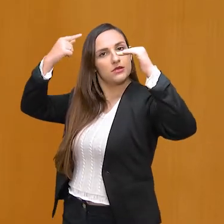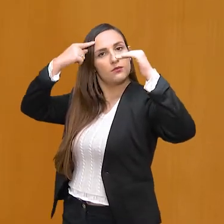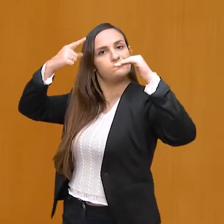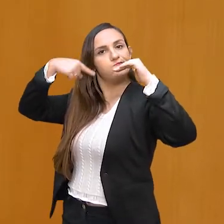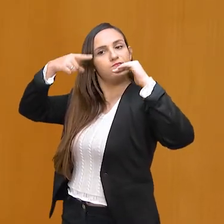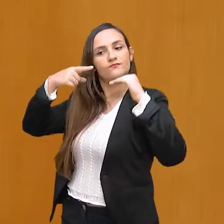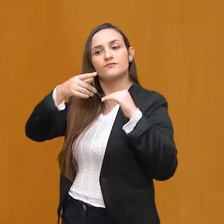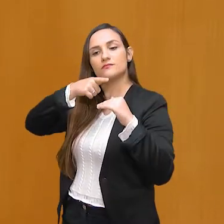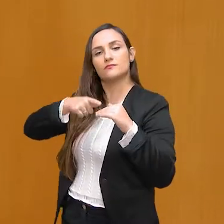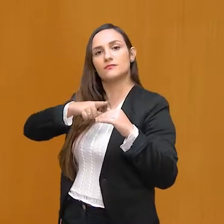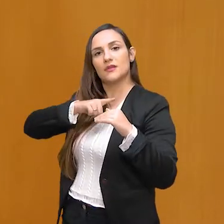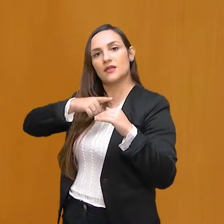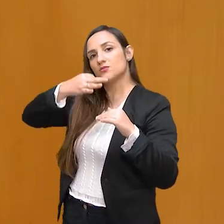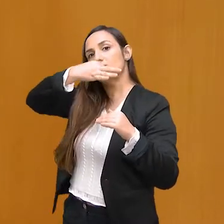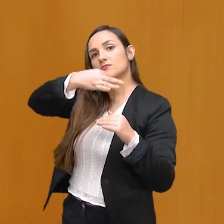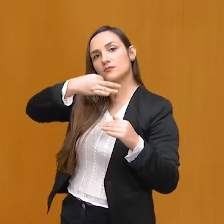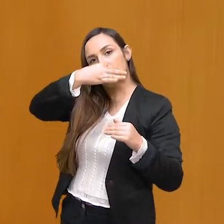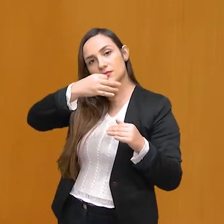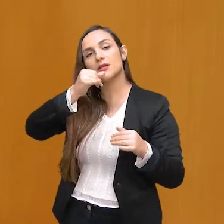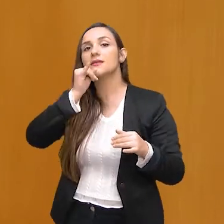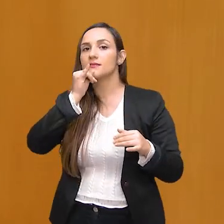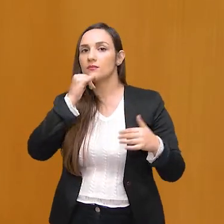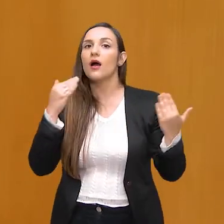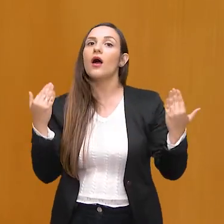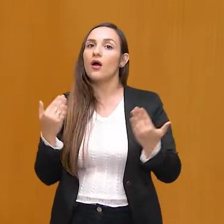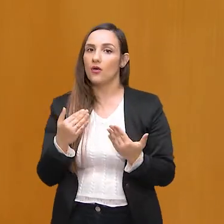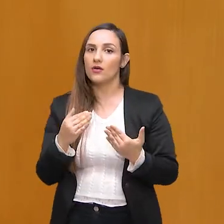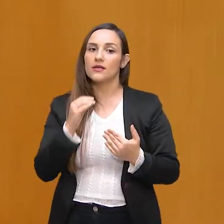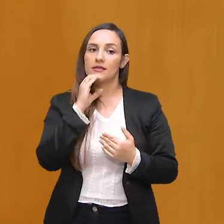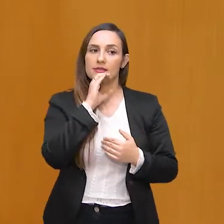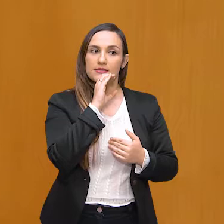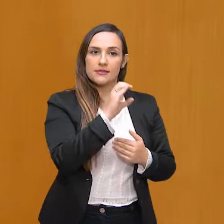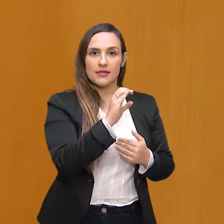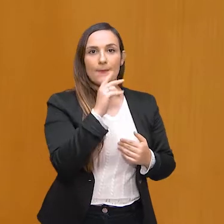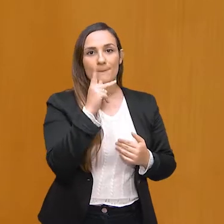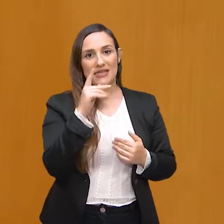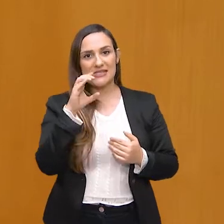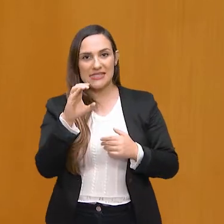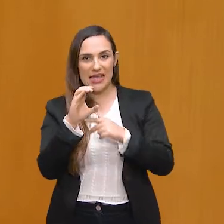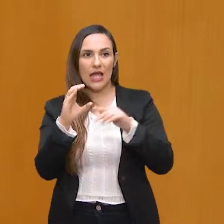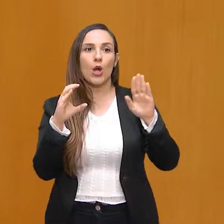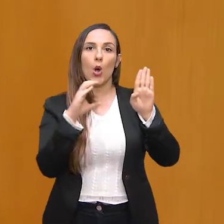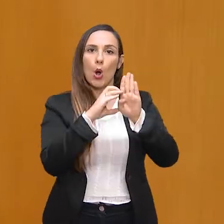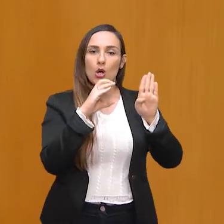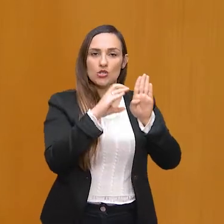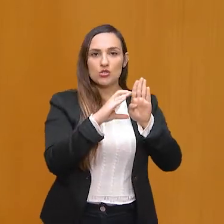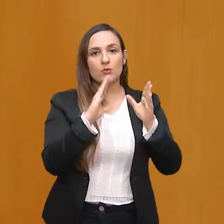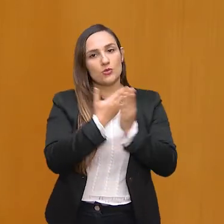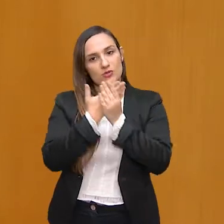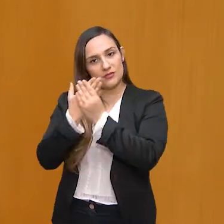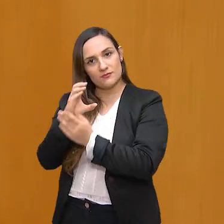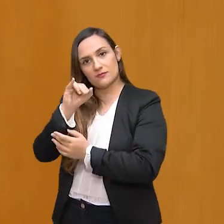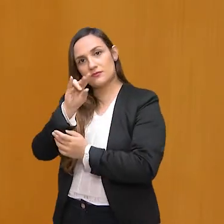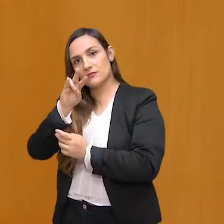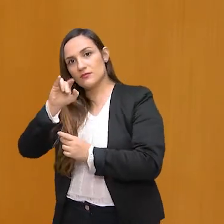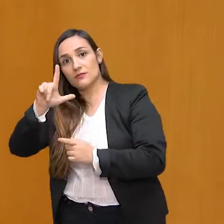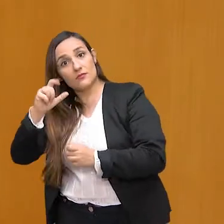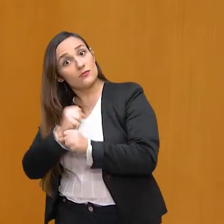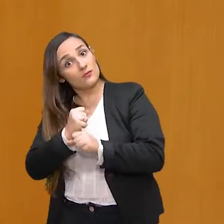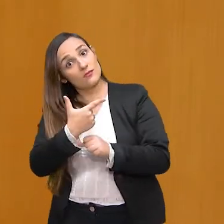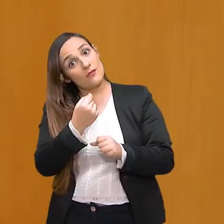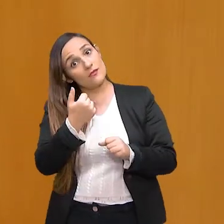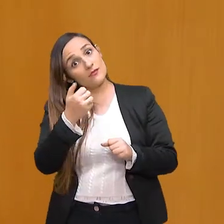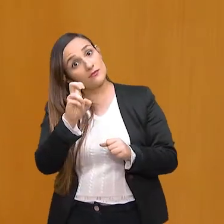essas soluções, como aconteceu no caso brasileiro recente do Código de Processo Civil de 2015, que foi um código que surgiu a